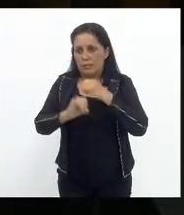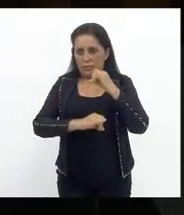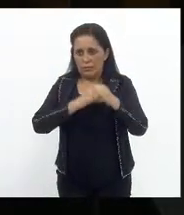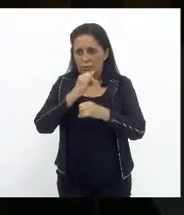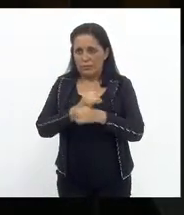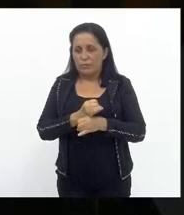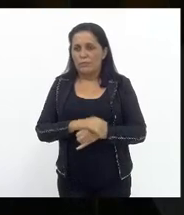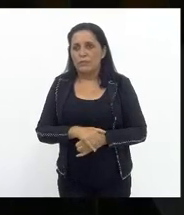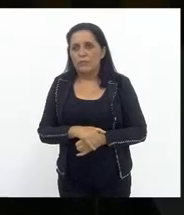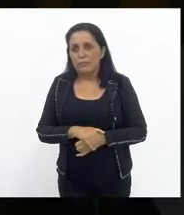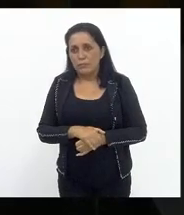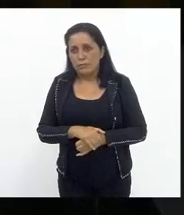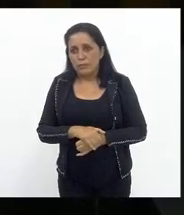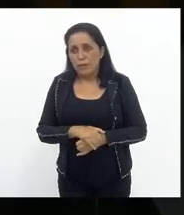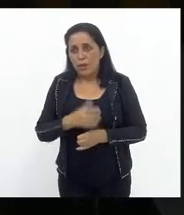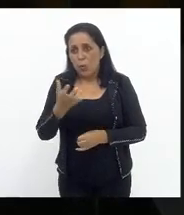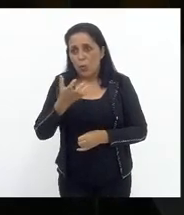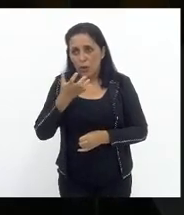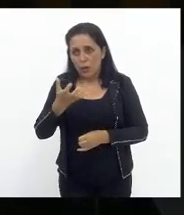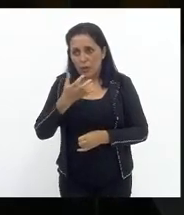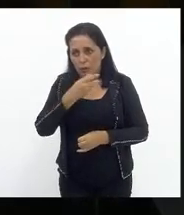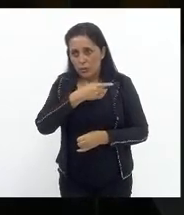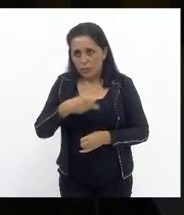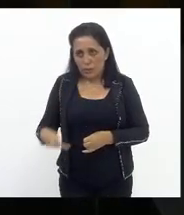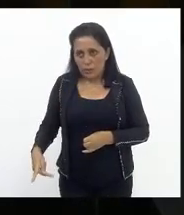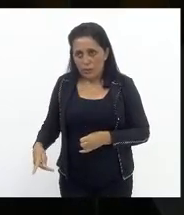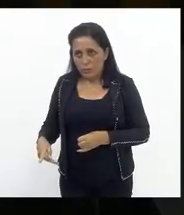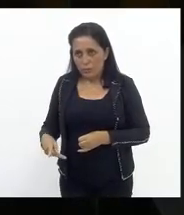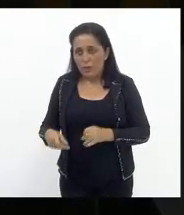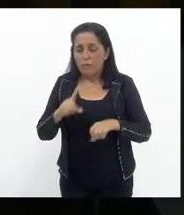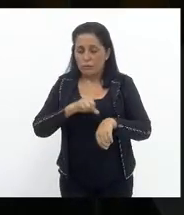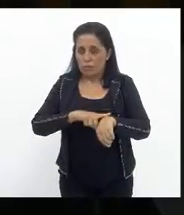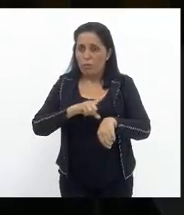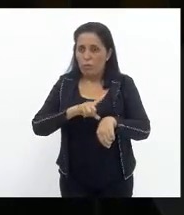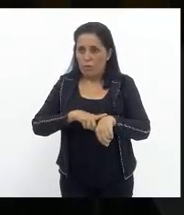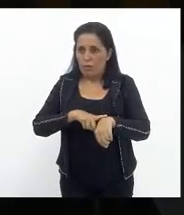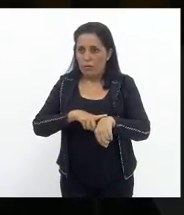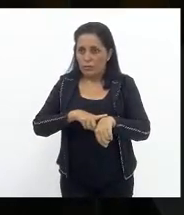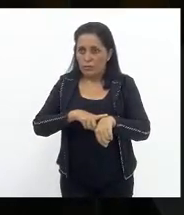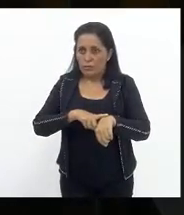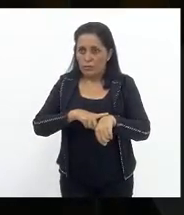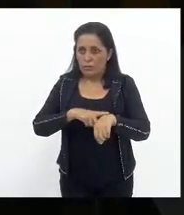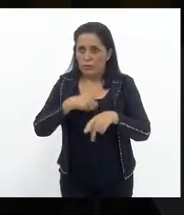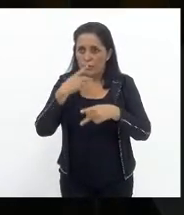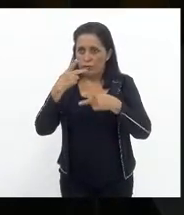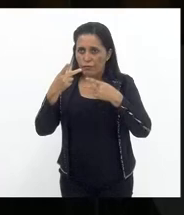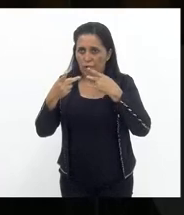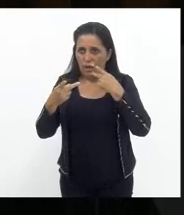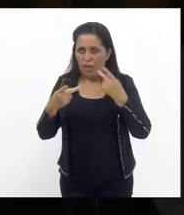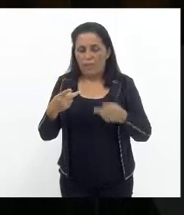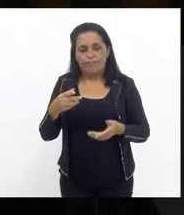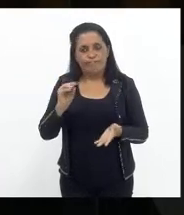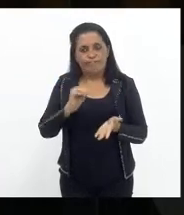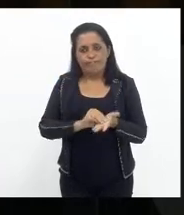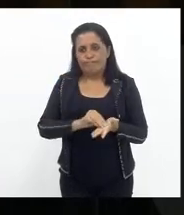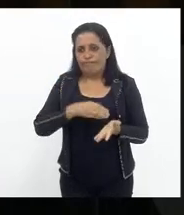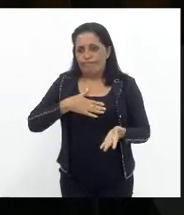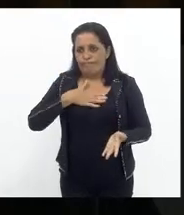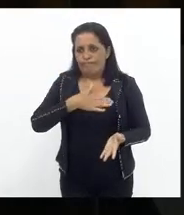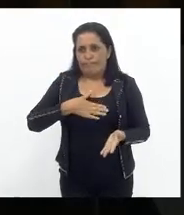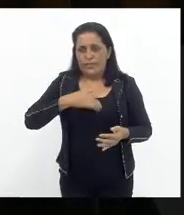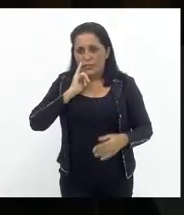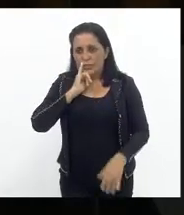sociais. Eu queria, presidente, deixar nesse momento uma fala minha de insatisfação e de